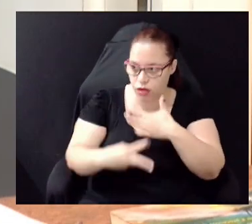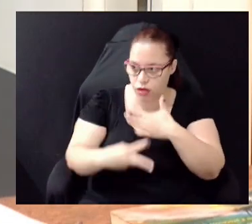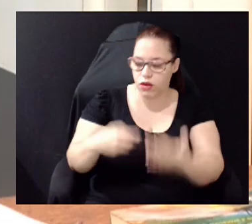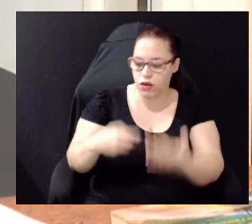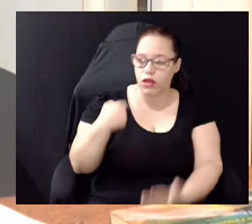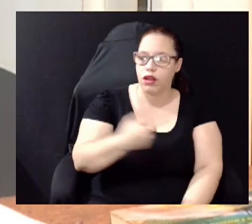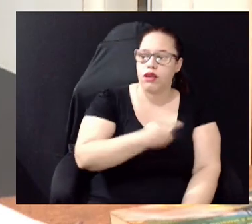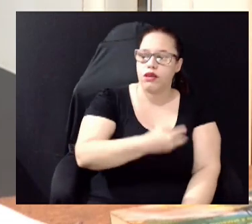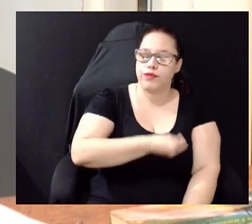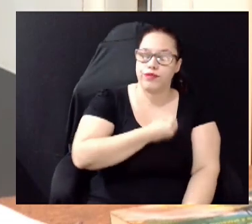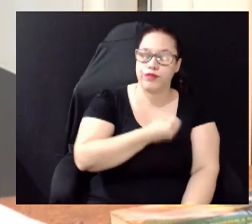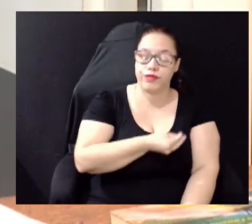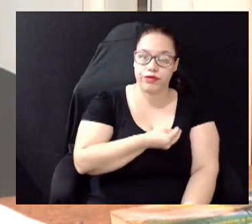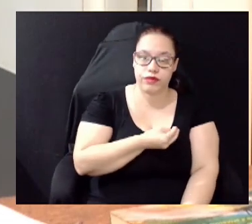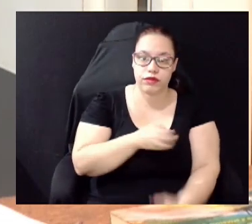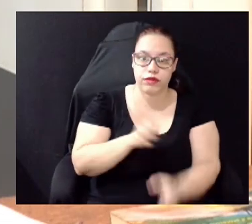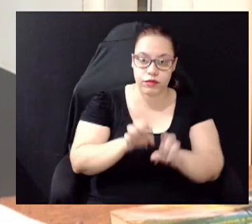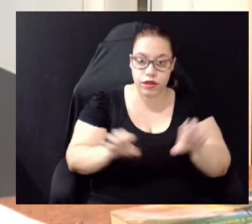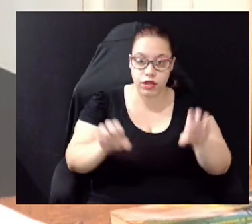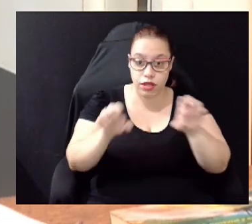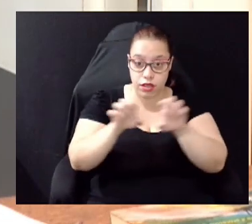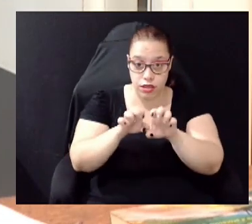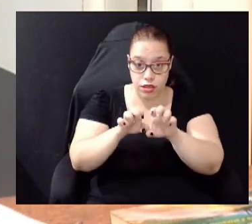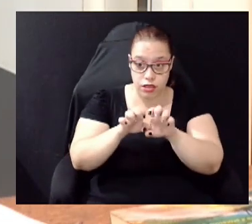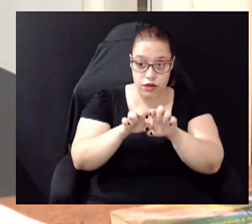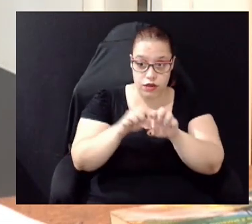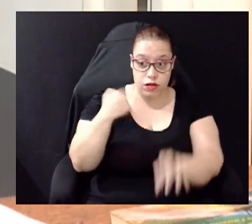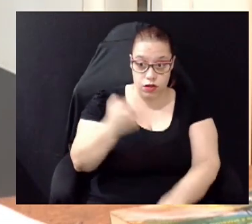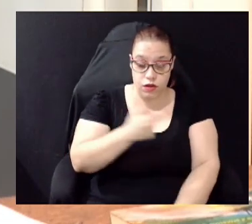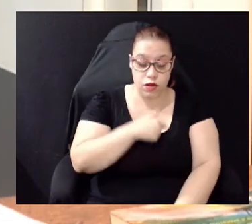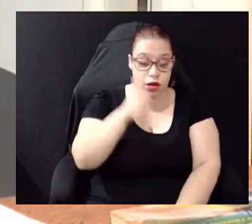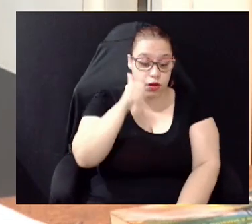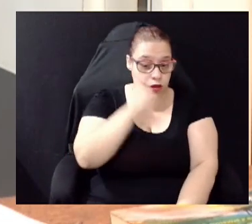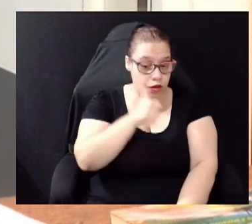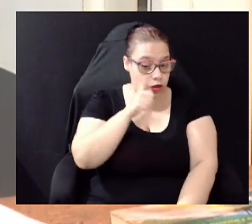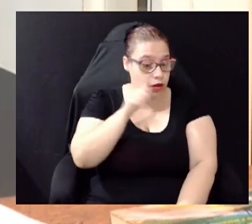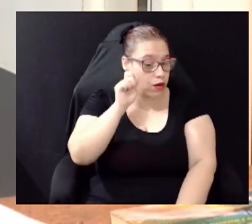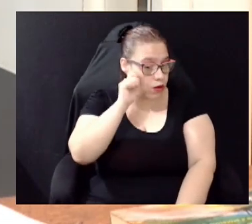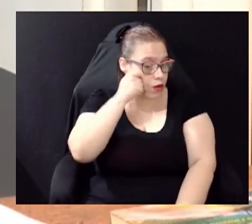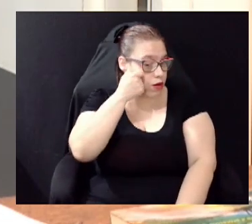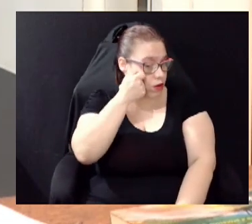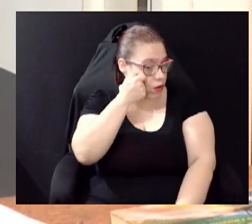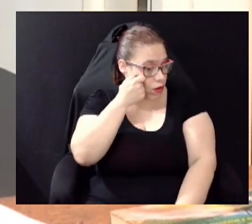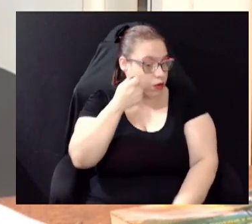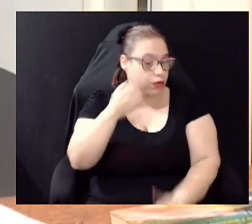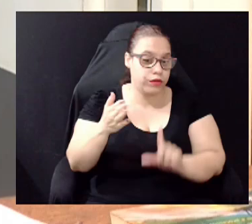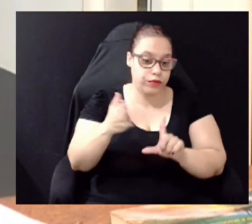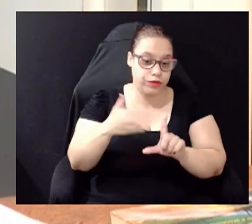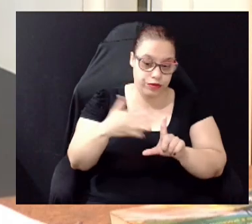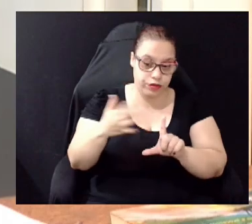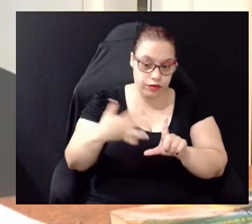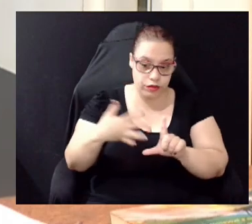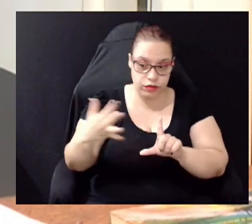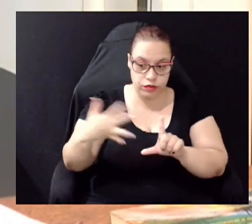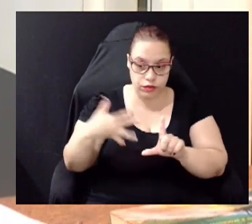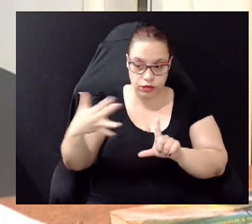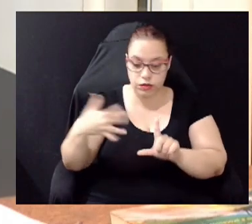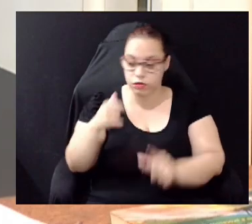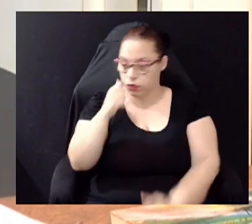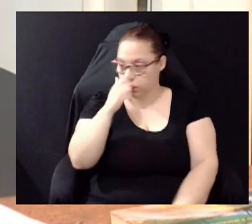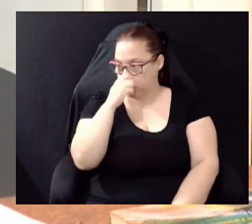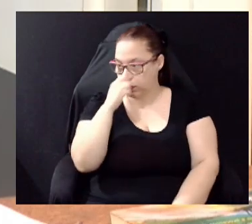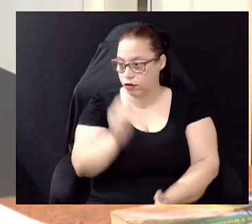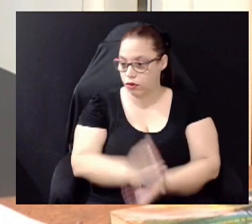na estrutura final, né, somos nós mulheres negras, mulheres trans, e que vão sentir mais ainda